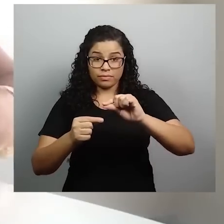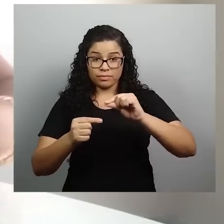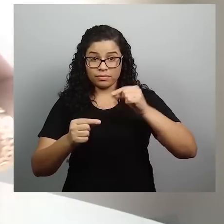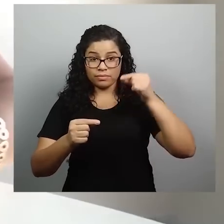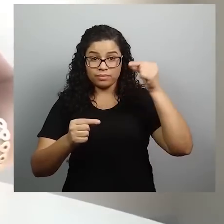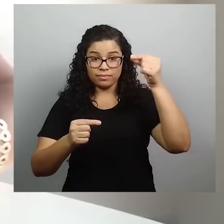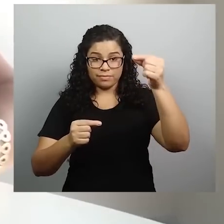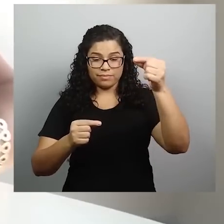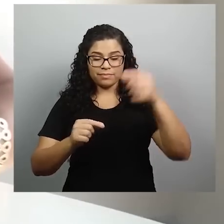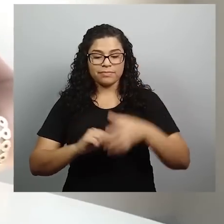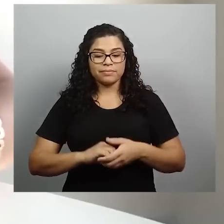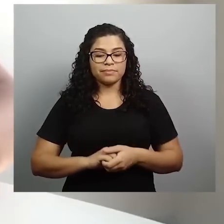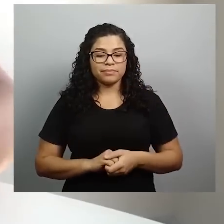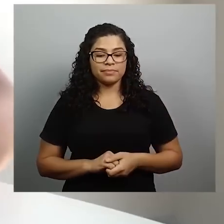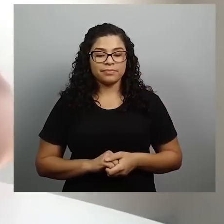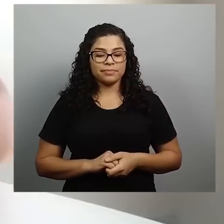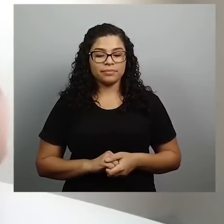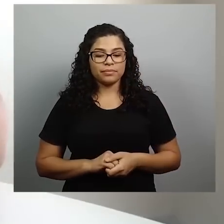Volta, abre.